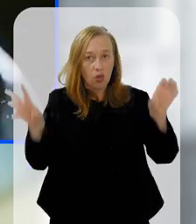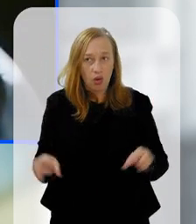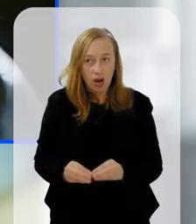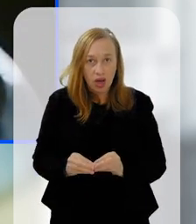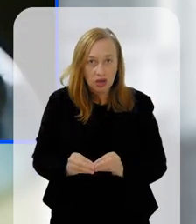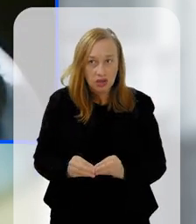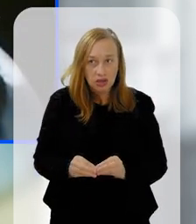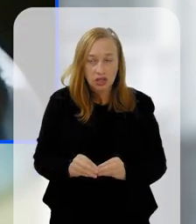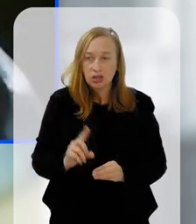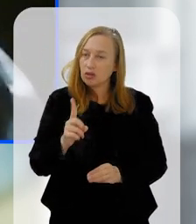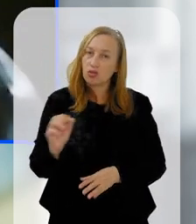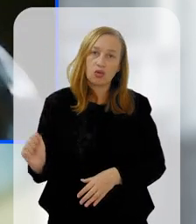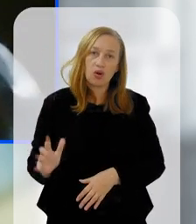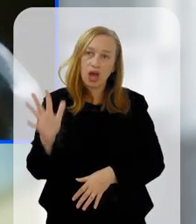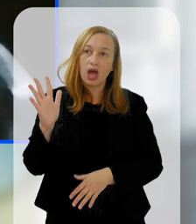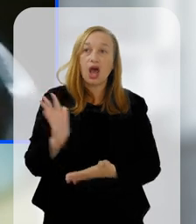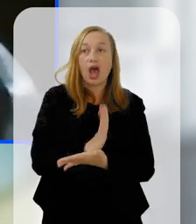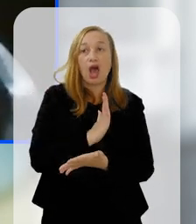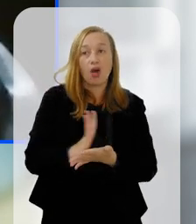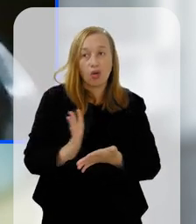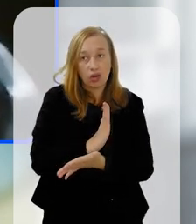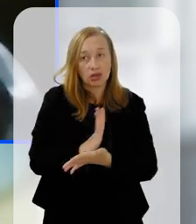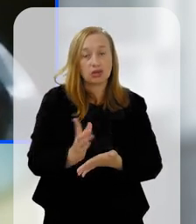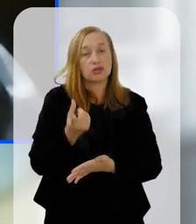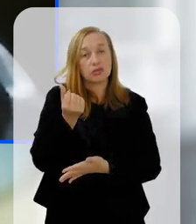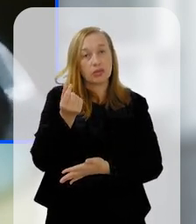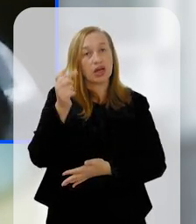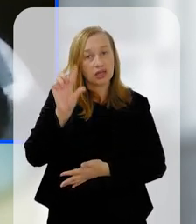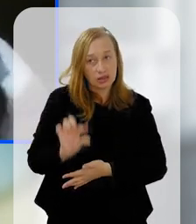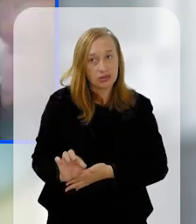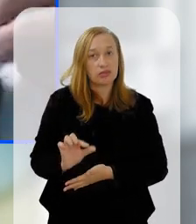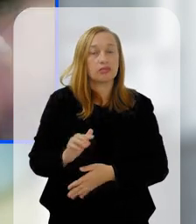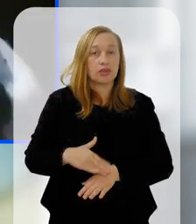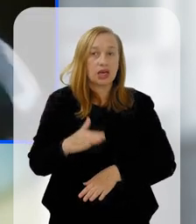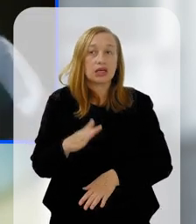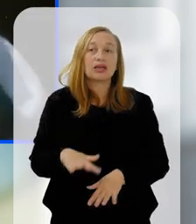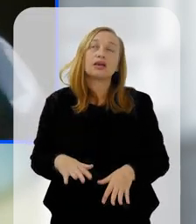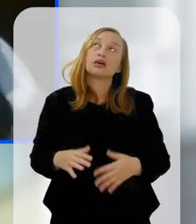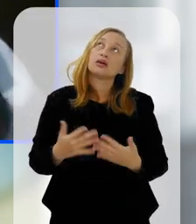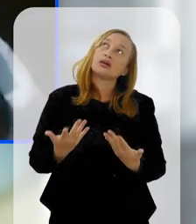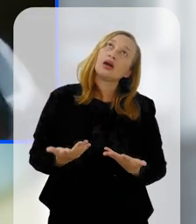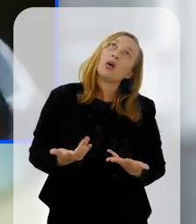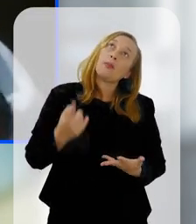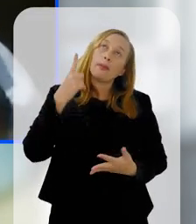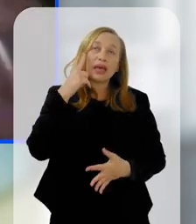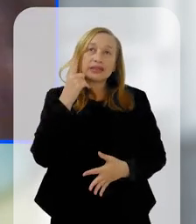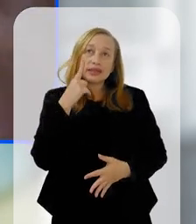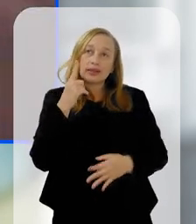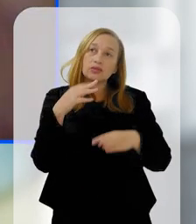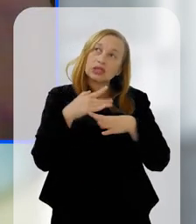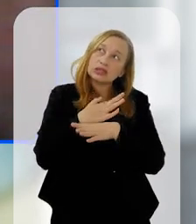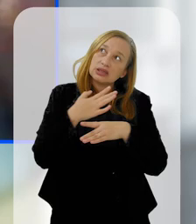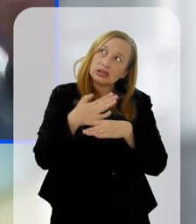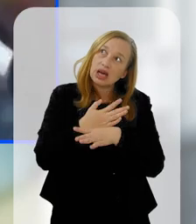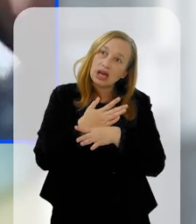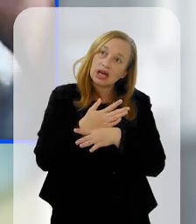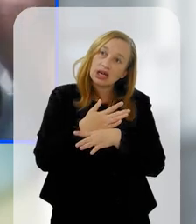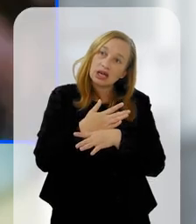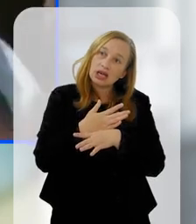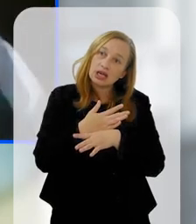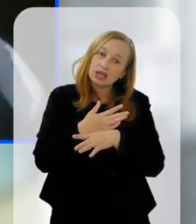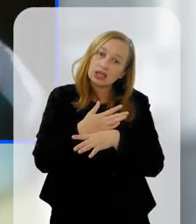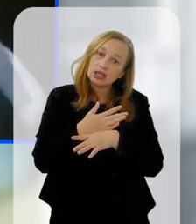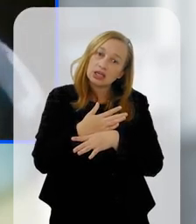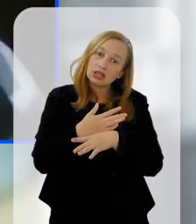das soluções ecológicas, elas não são caras, algumas são até bem mais baratas. É claro que pensar